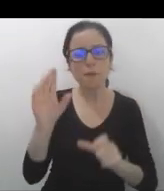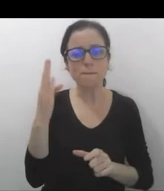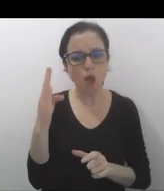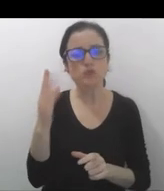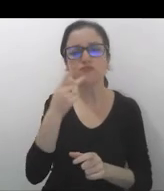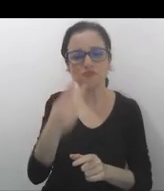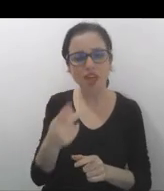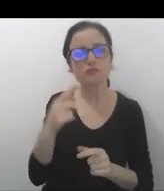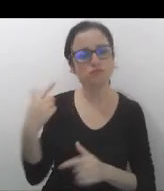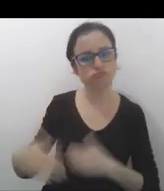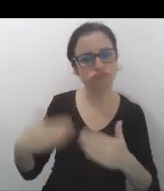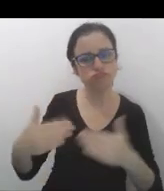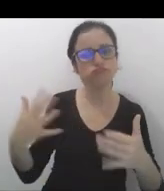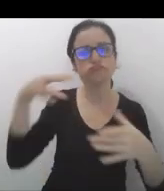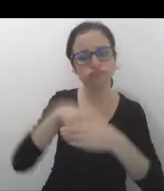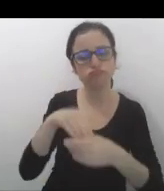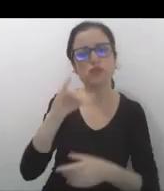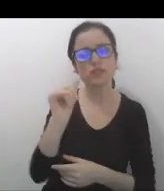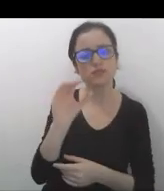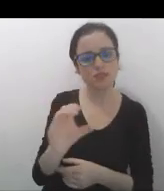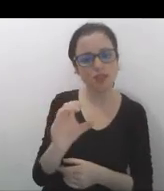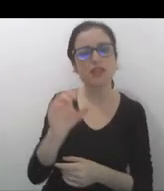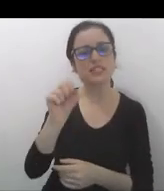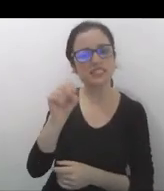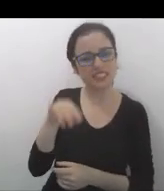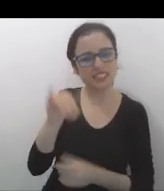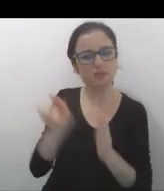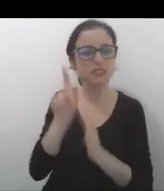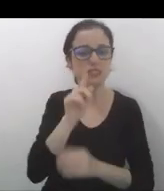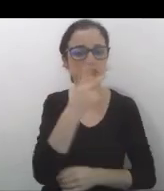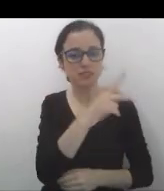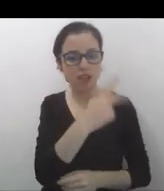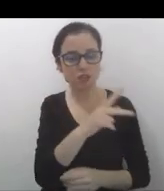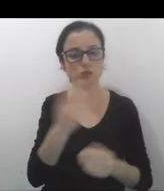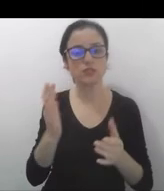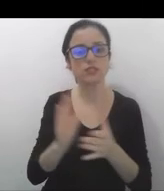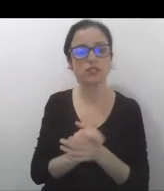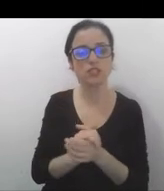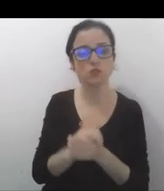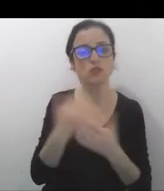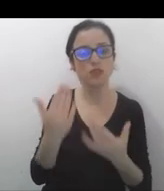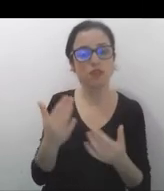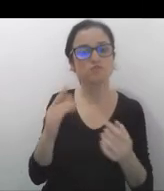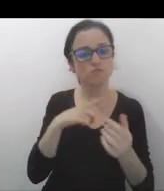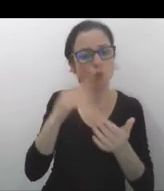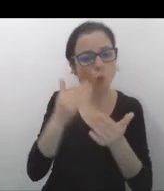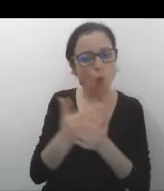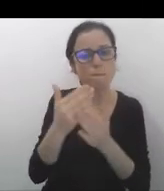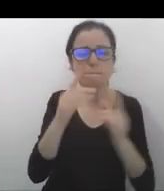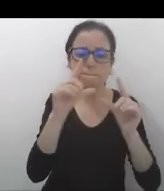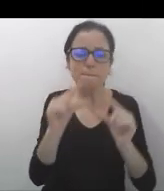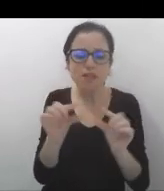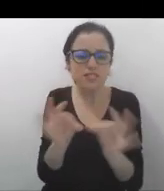Bauhaus, esse mito bauhausiano que ele acaba desenvolvendo dentro do IAC e os stylists que